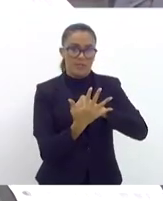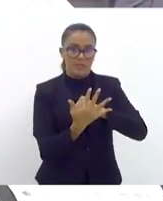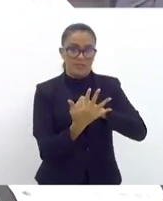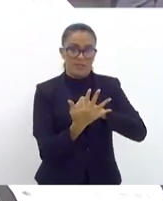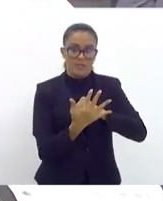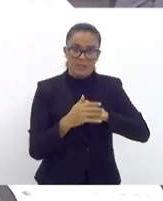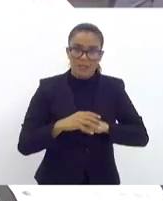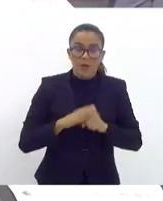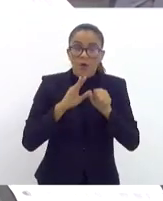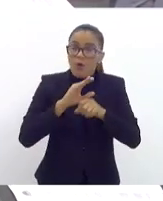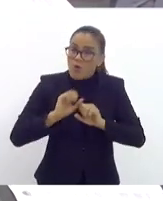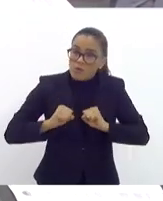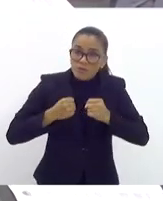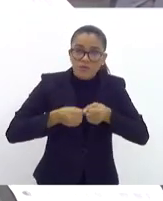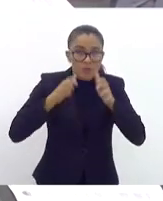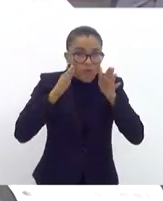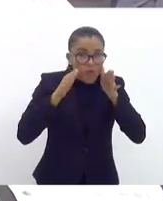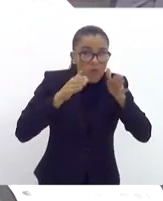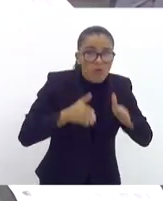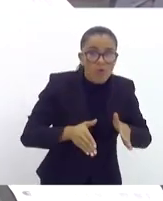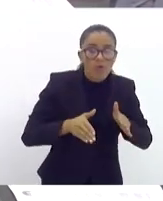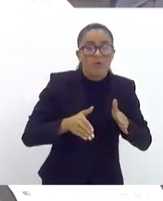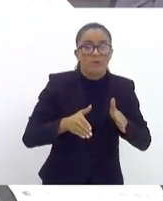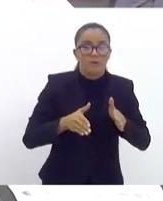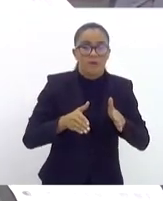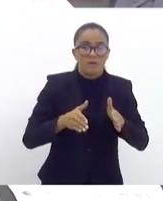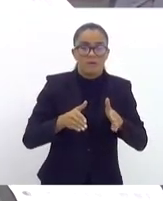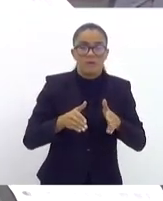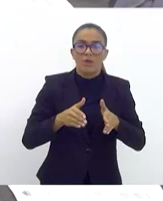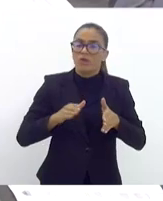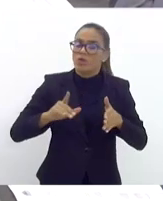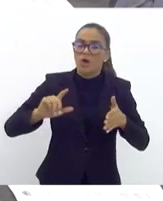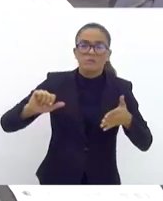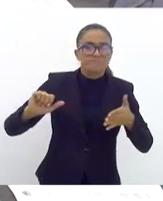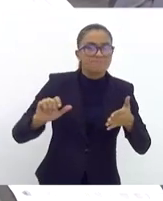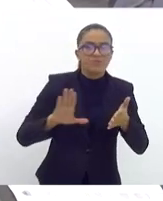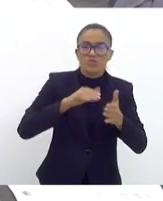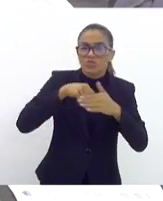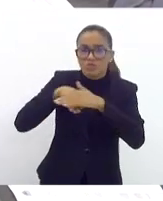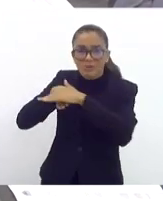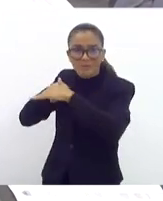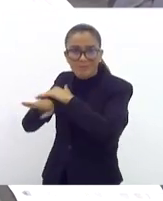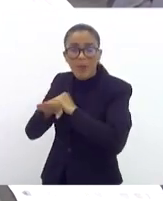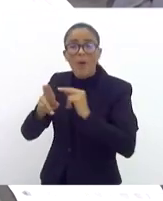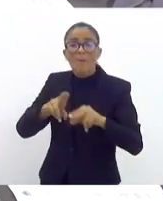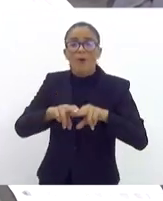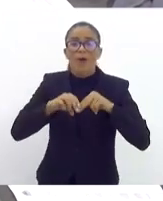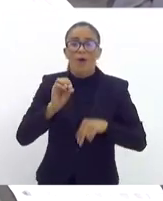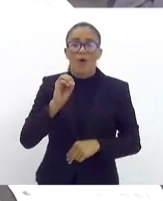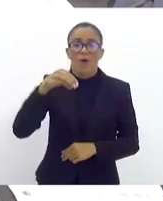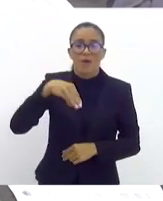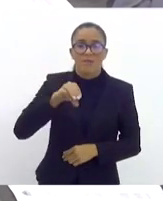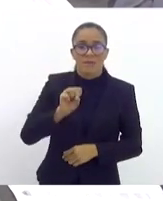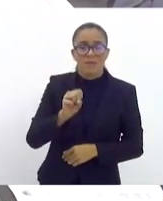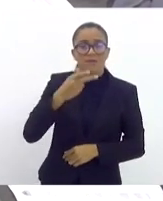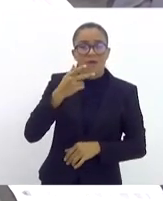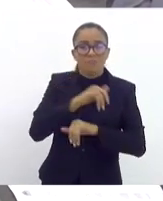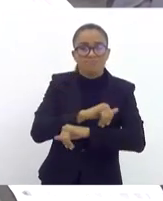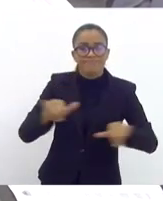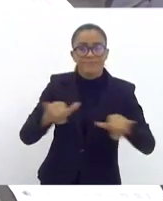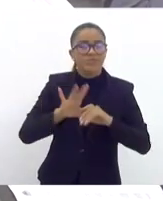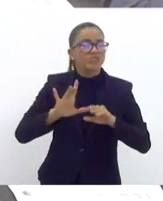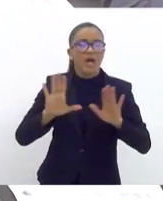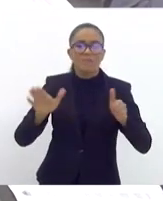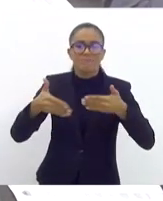concentrado de todos os colegas que distinguiram porque a própria OMS já declarou o fim da pandemia e da mesma forma